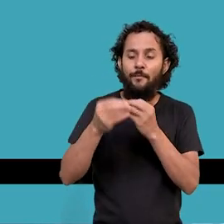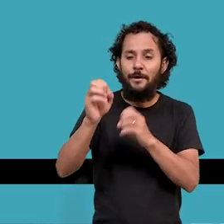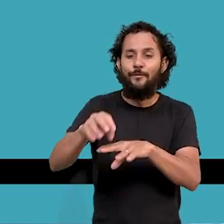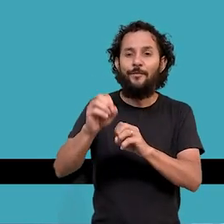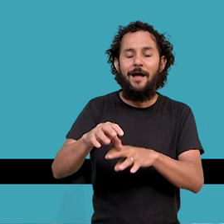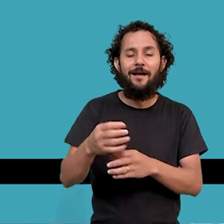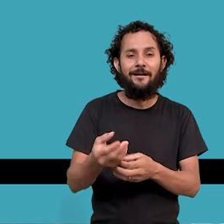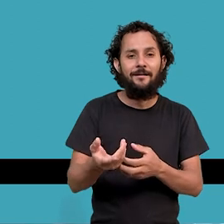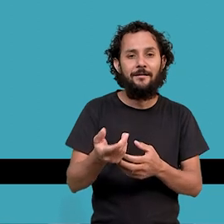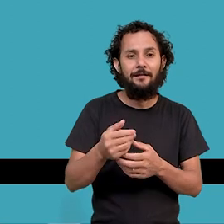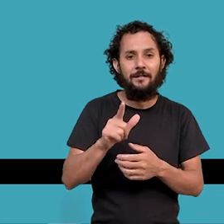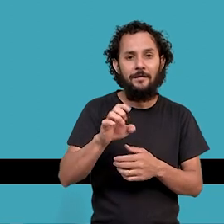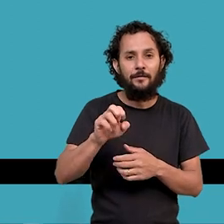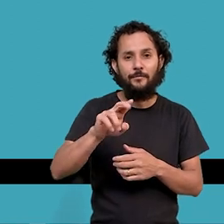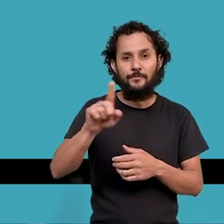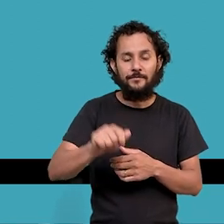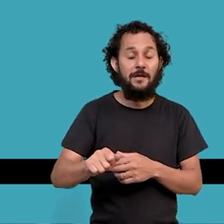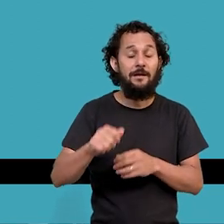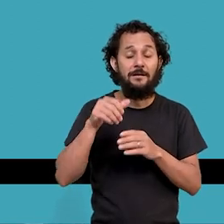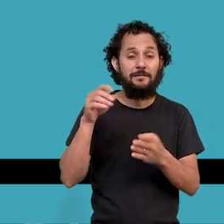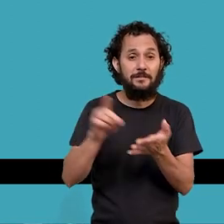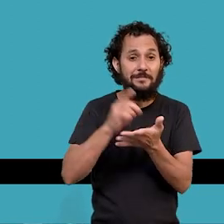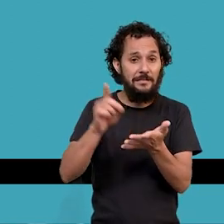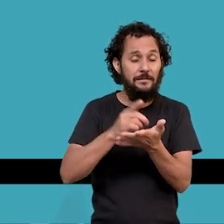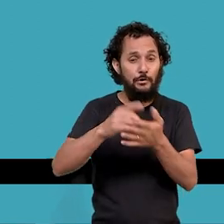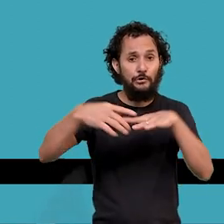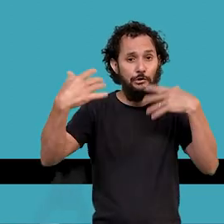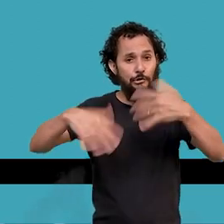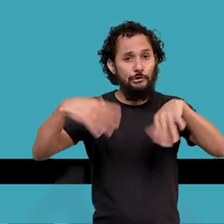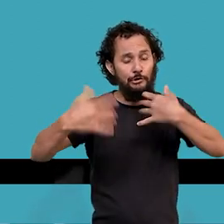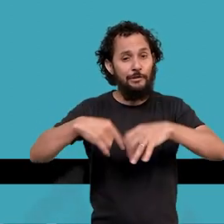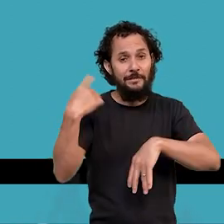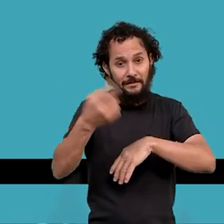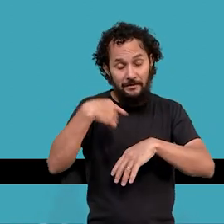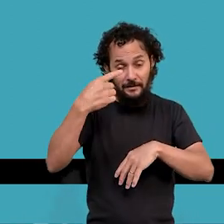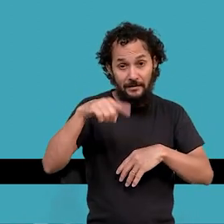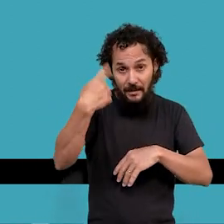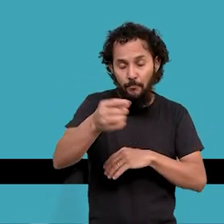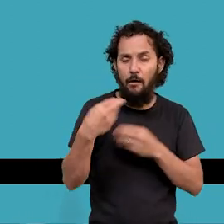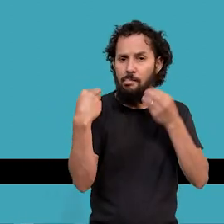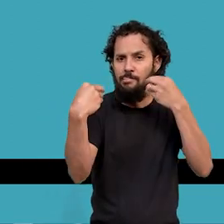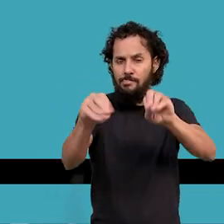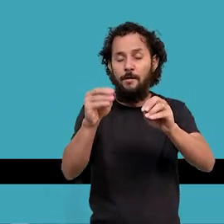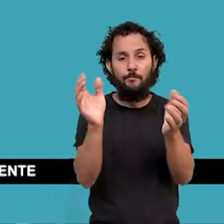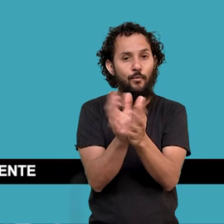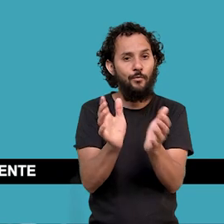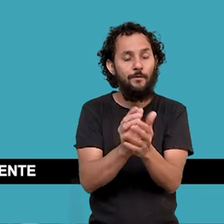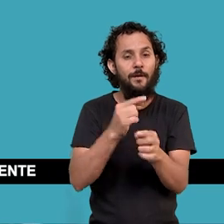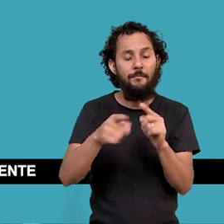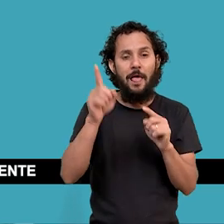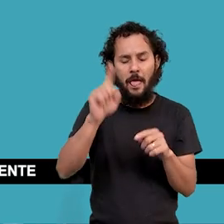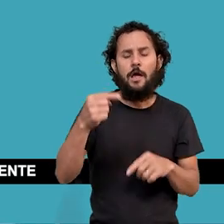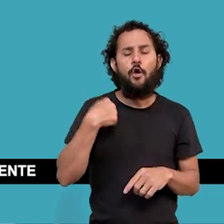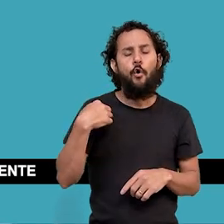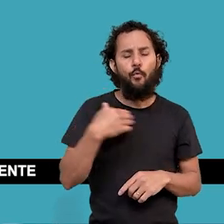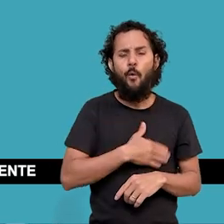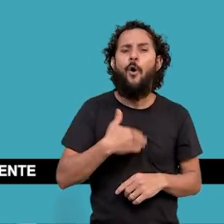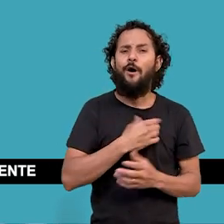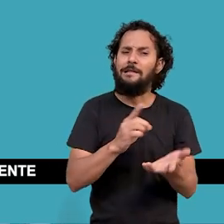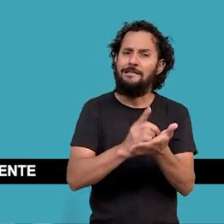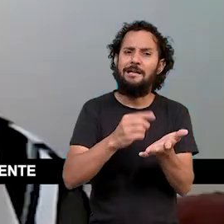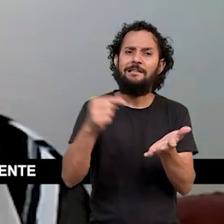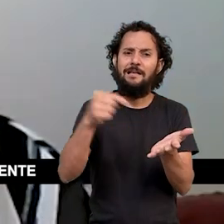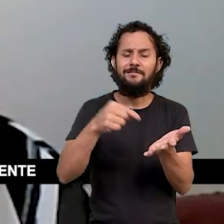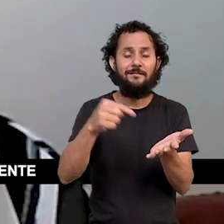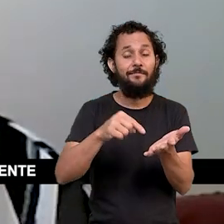Leusa Mello. Da Leusa Mello, que é uma dissertação, assim, depois a gente vai colocar lá na referência para o grupo, mas é uma dissertação que eu gosto muito,